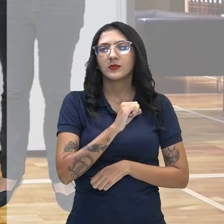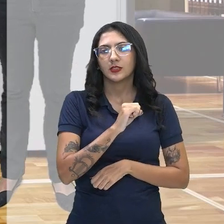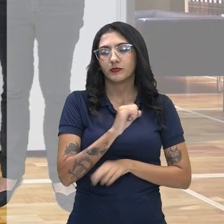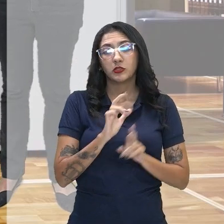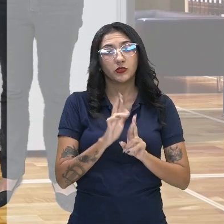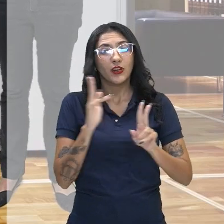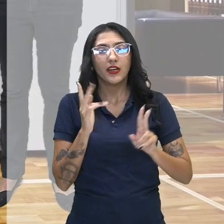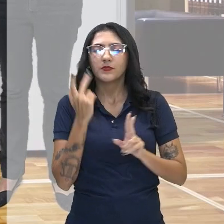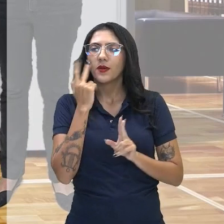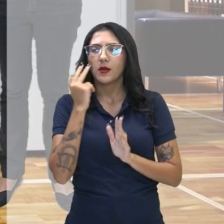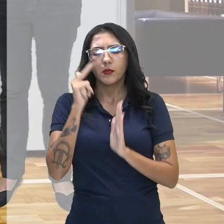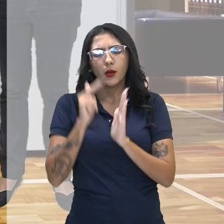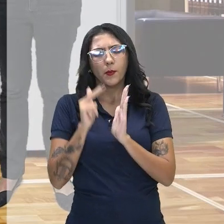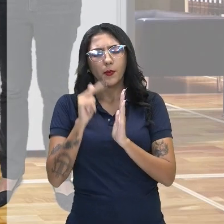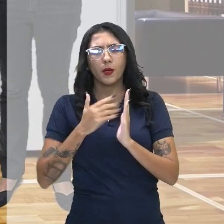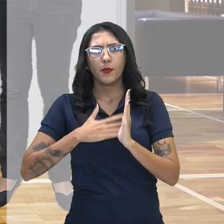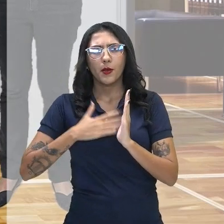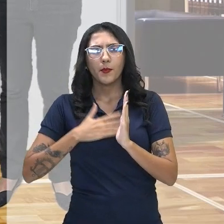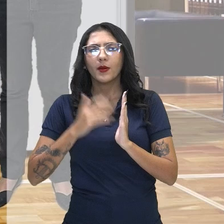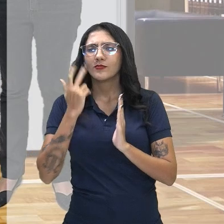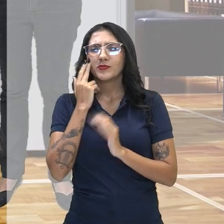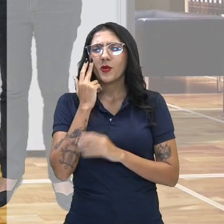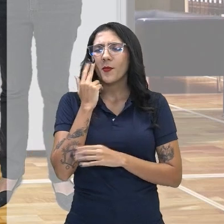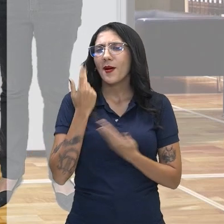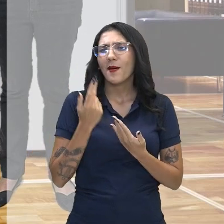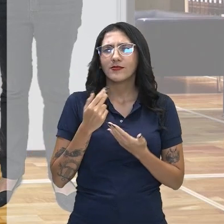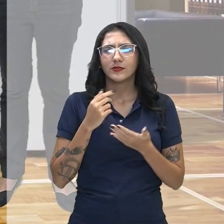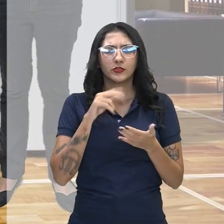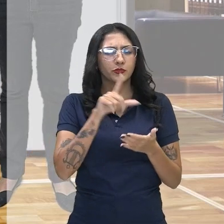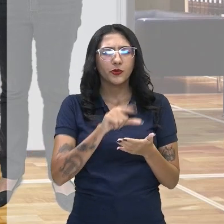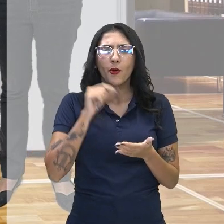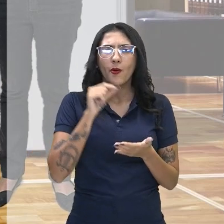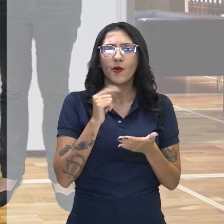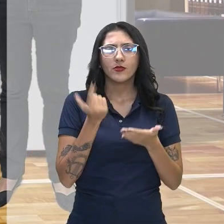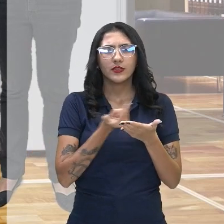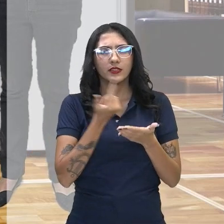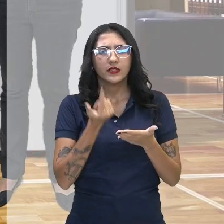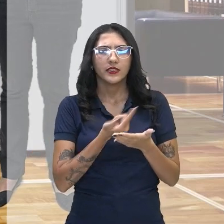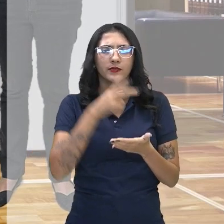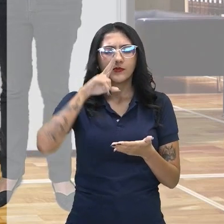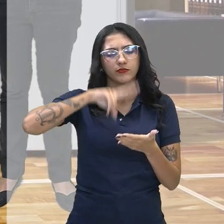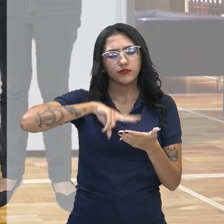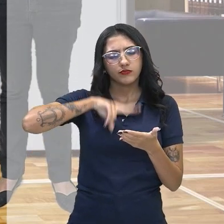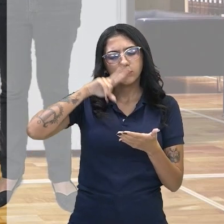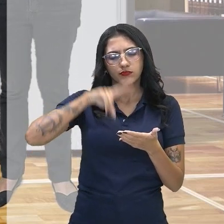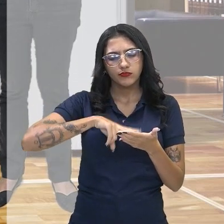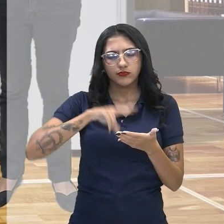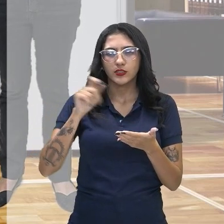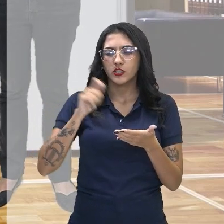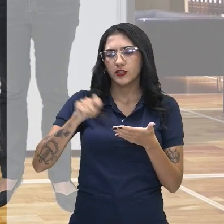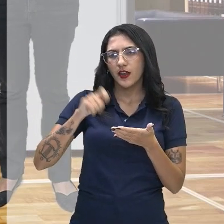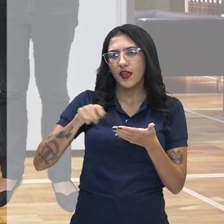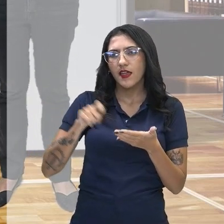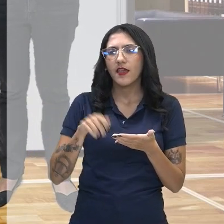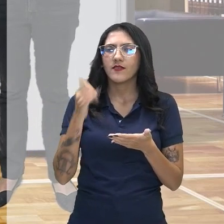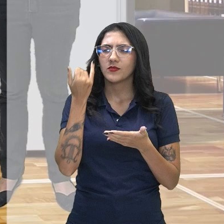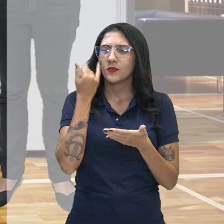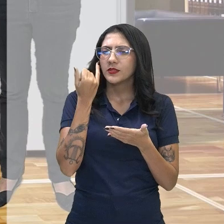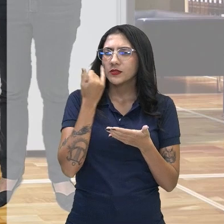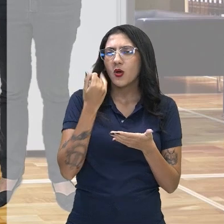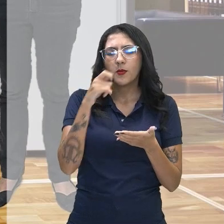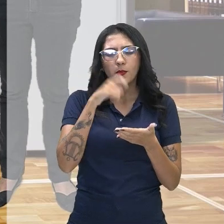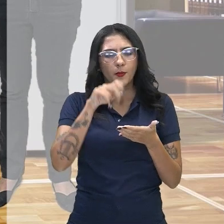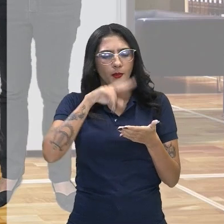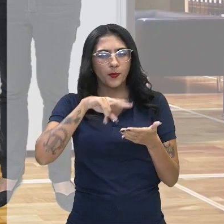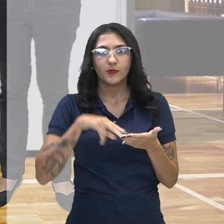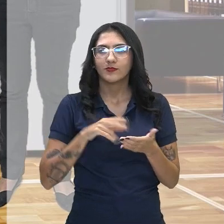normal. Então, não é aquela leitura que você pega o livro, se senta e começa a fazer anotações, né? E vai e volta.